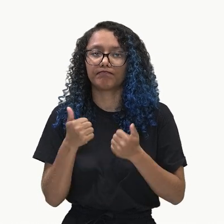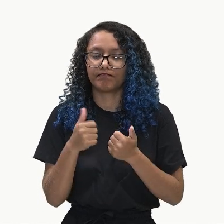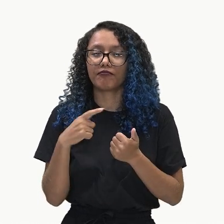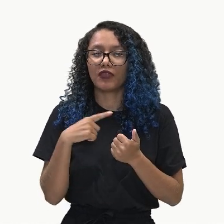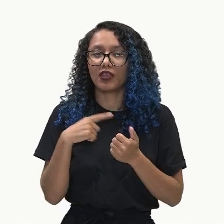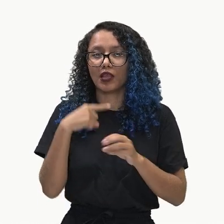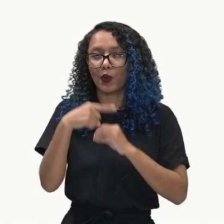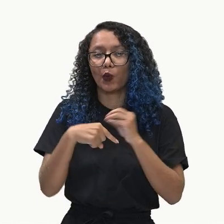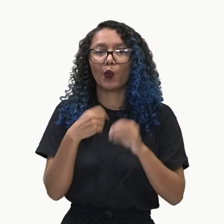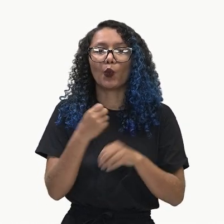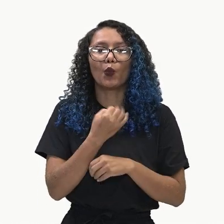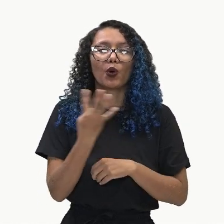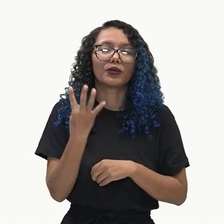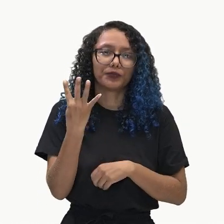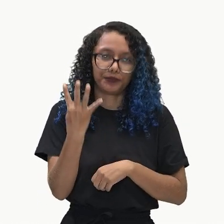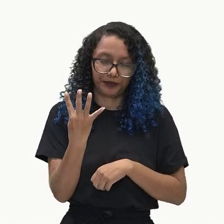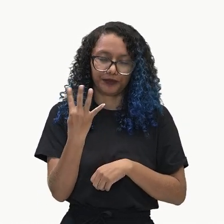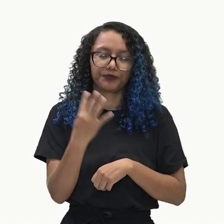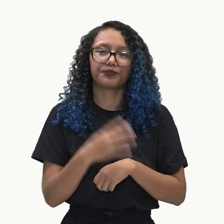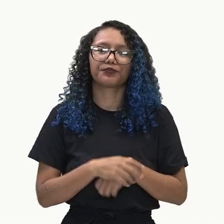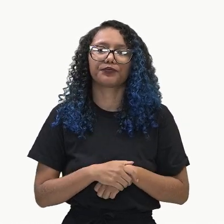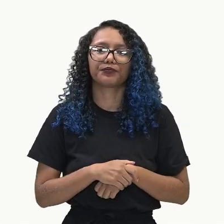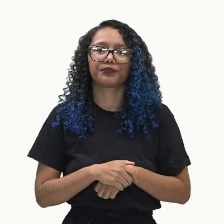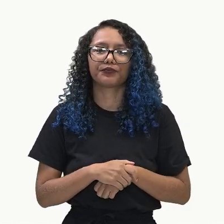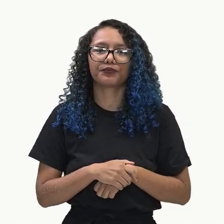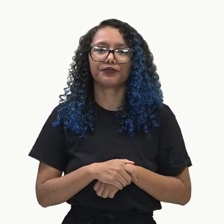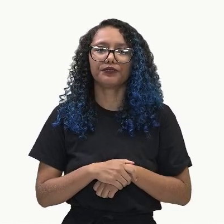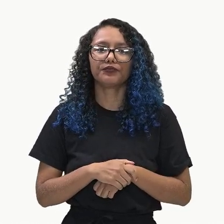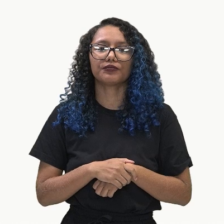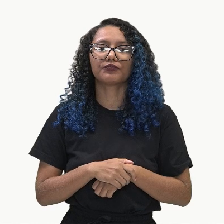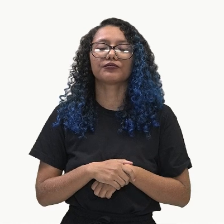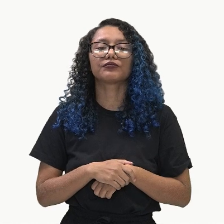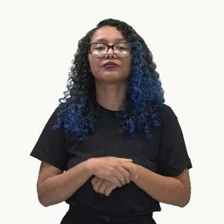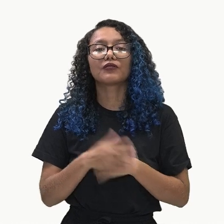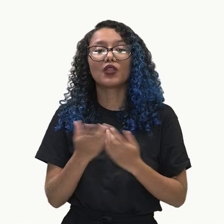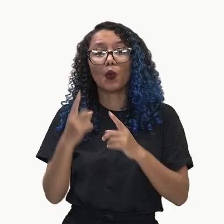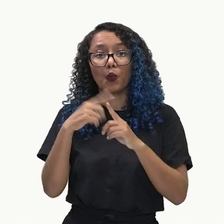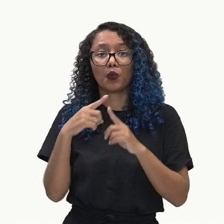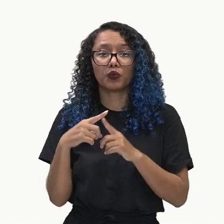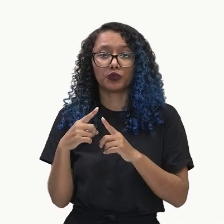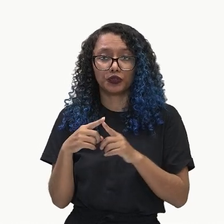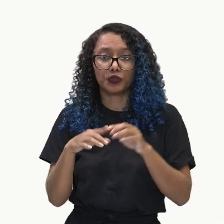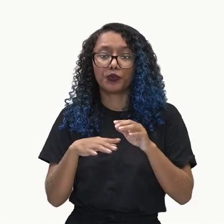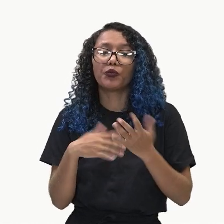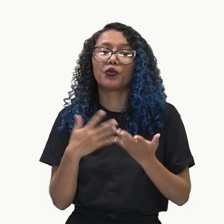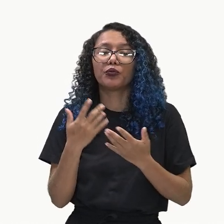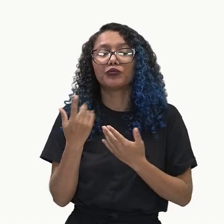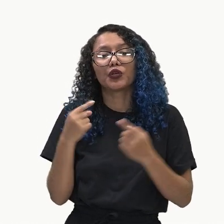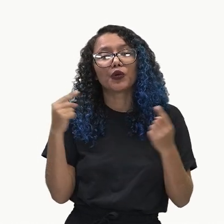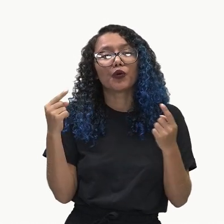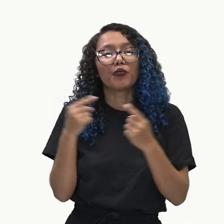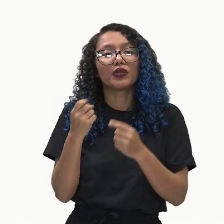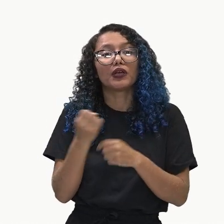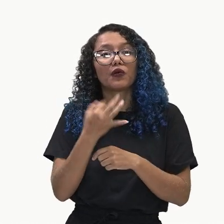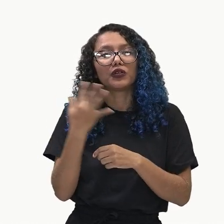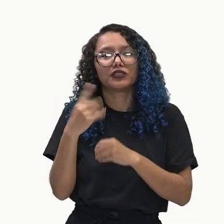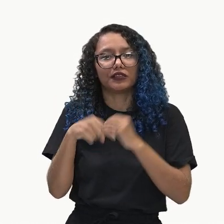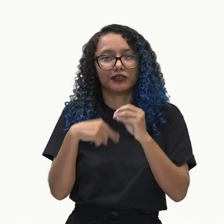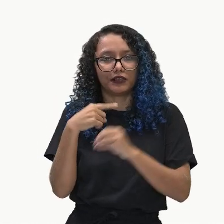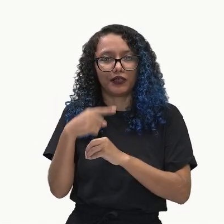4 elementos. Então, a classificação dos ácidos pelo número de elementos